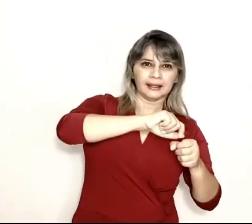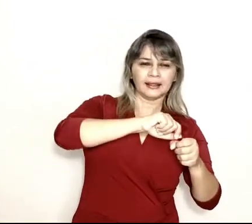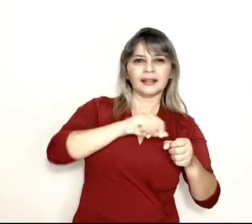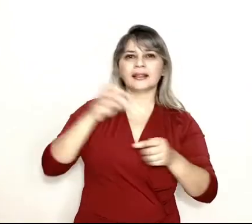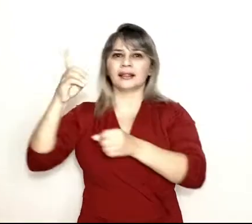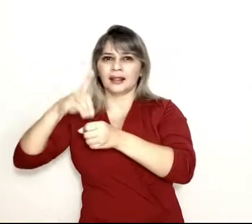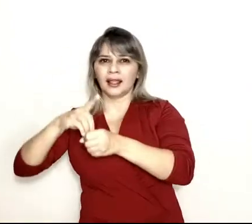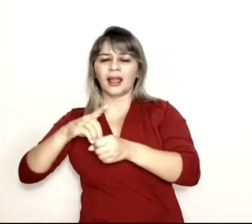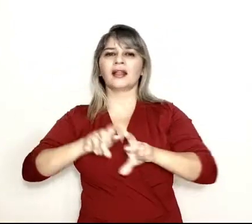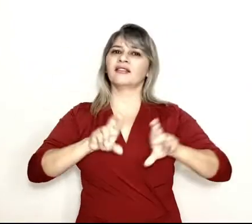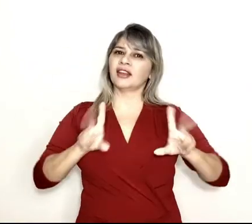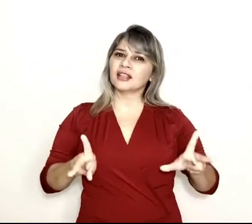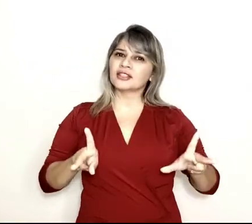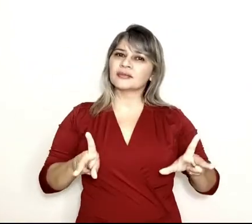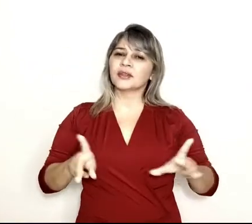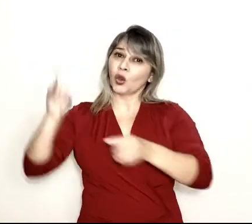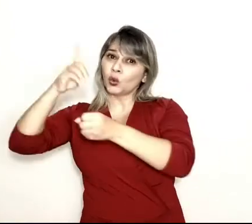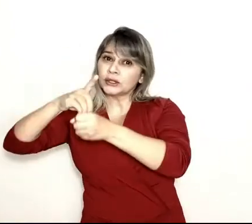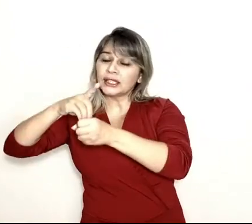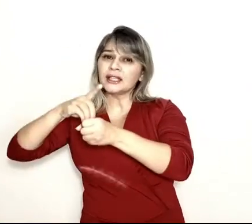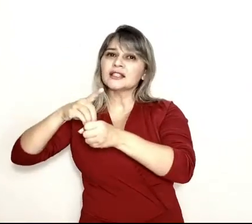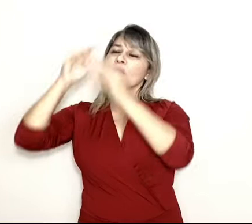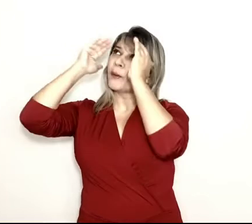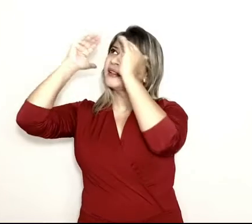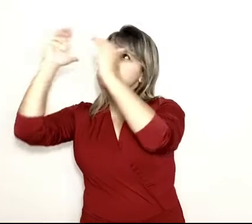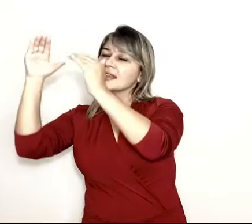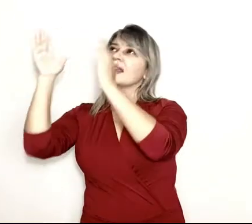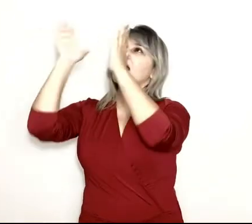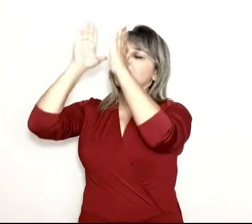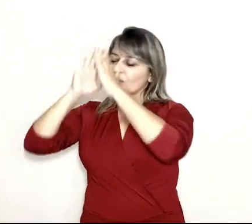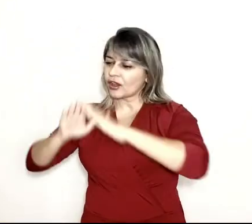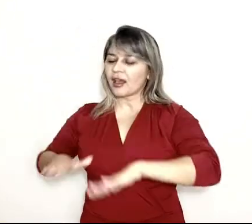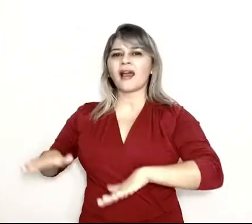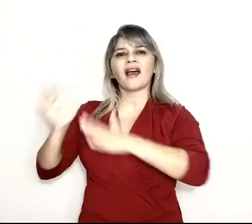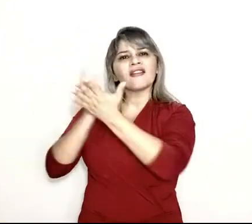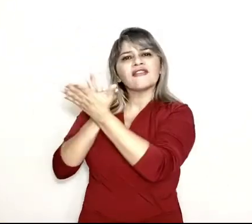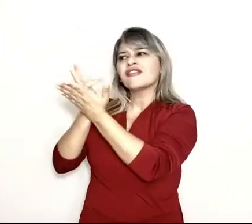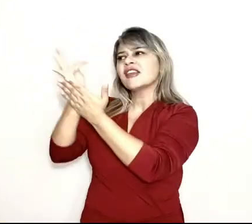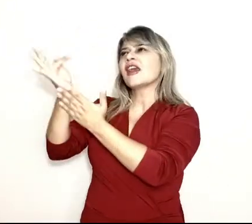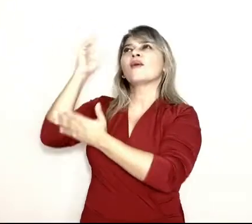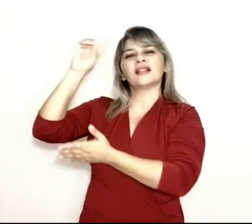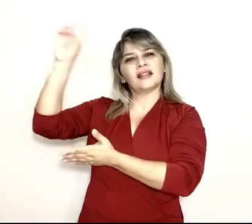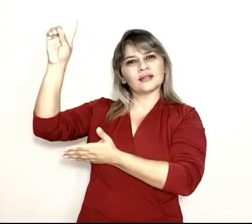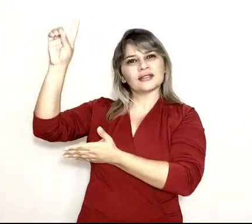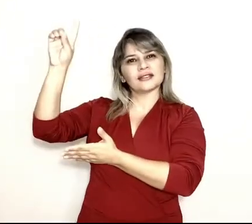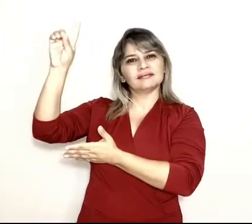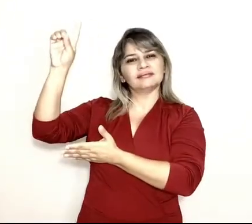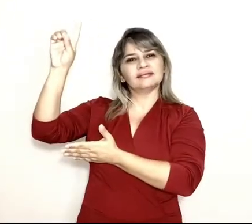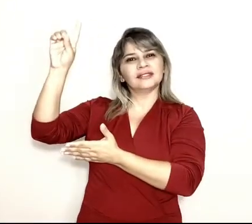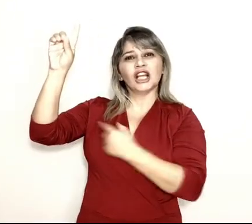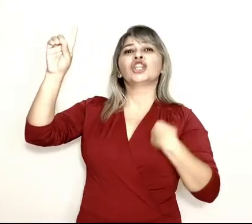nós reconhecemos que tudo o que nós temos, tudo o que chega às nossas mãos, tudo o que